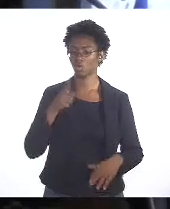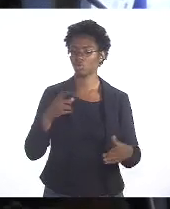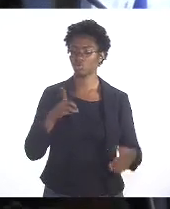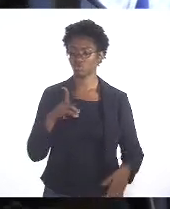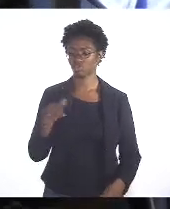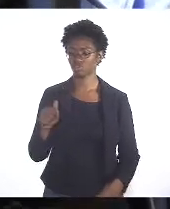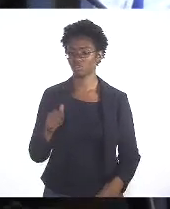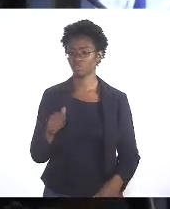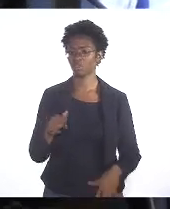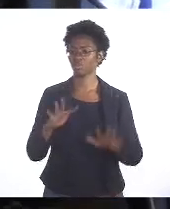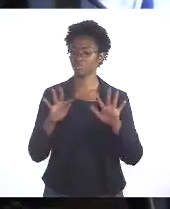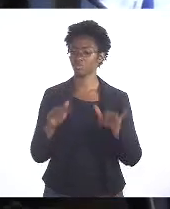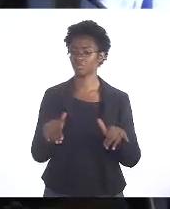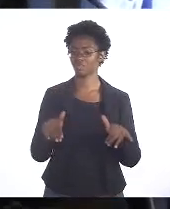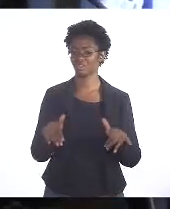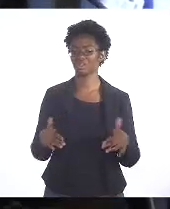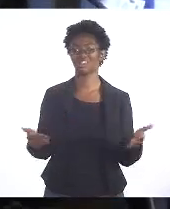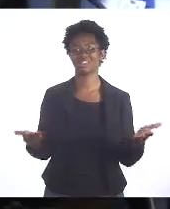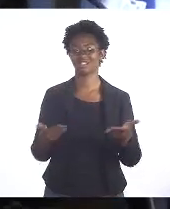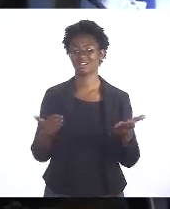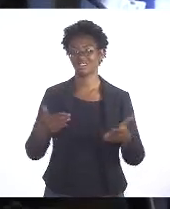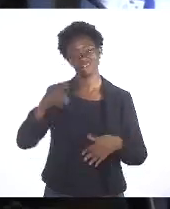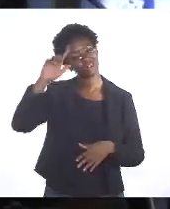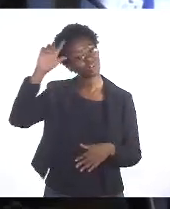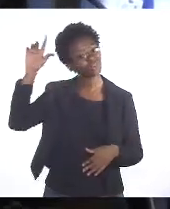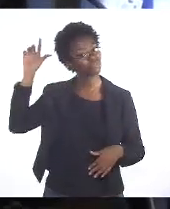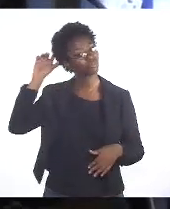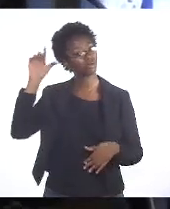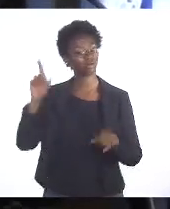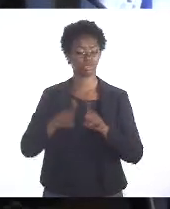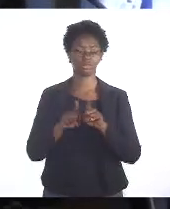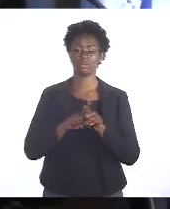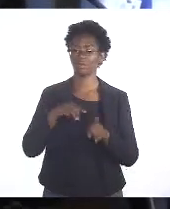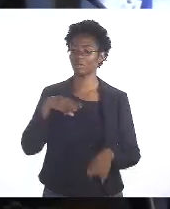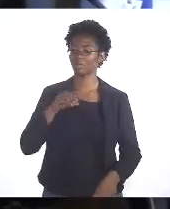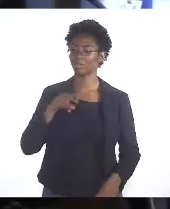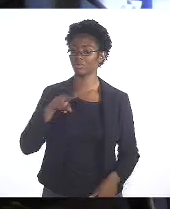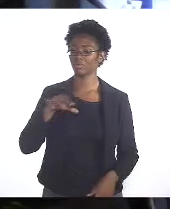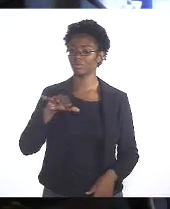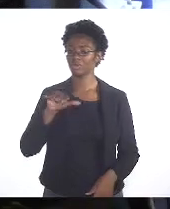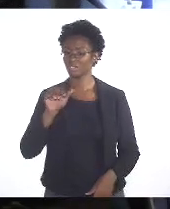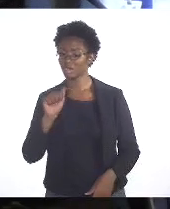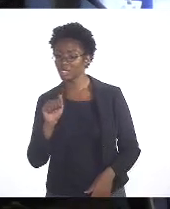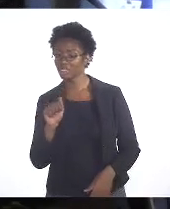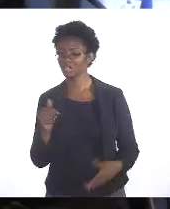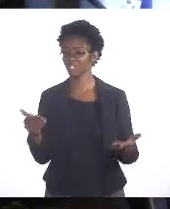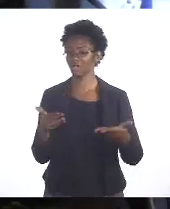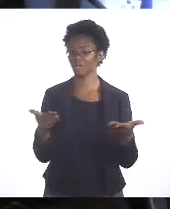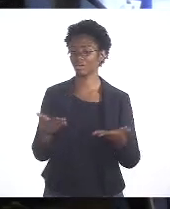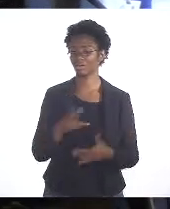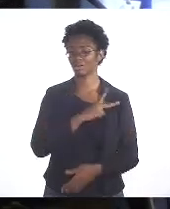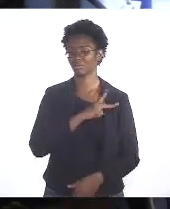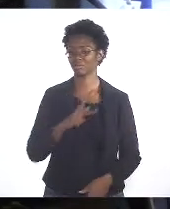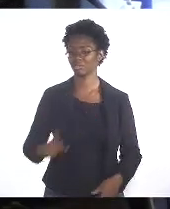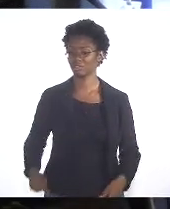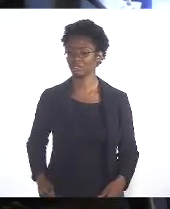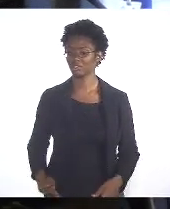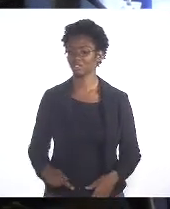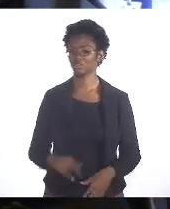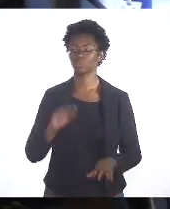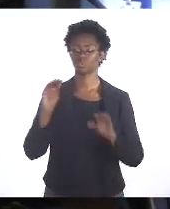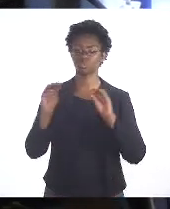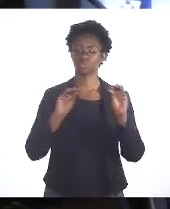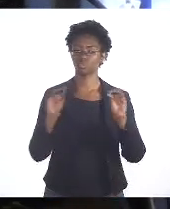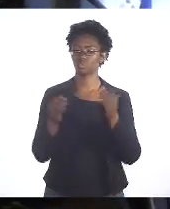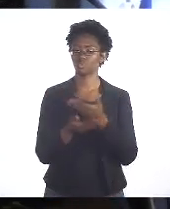expediente final, o primeiro orador é o Luiz Paulo, e a Mônica Francisco será quem vai presidir o expediente. Um beijo a todas